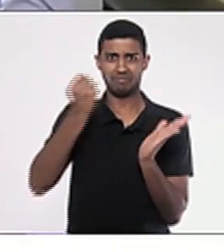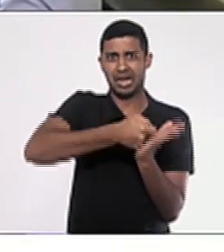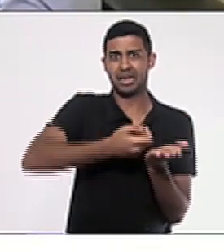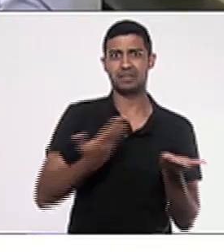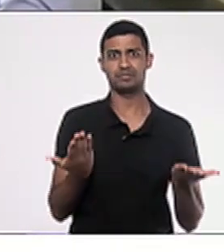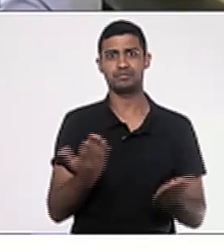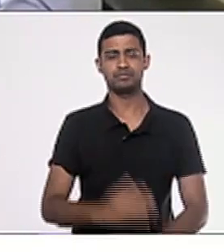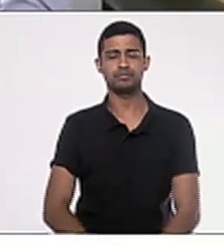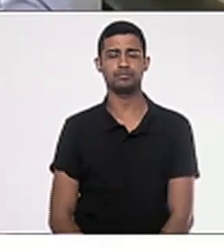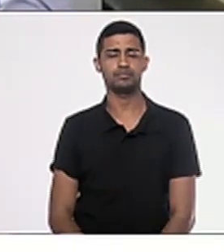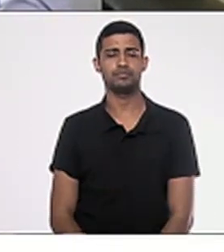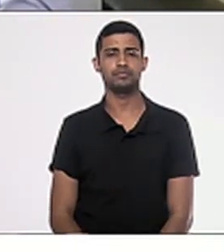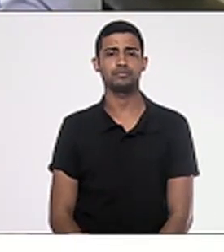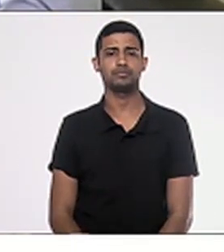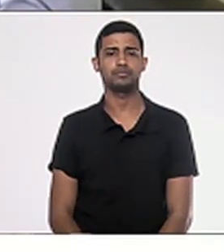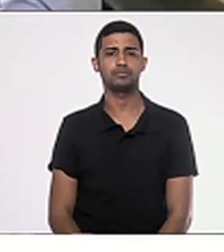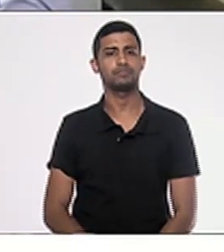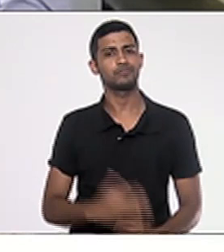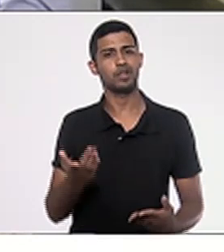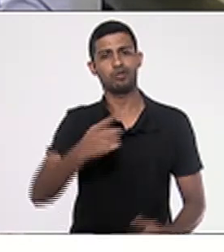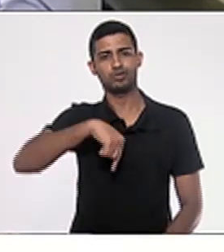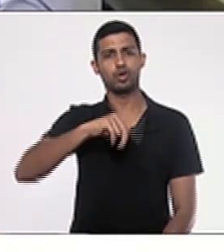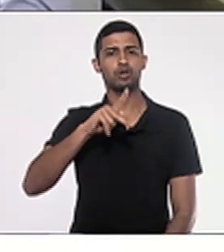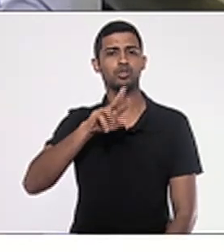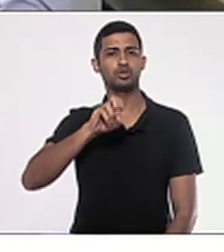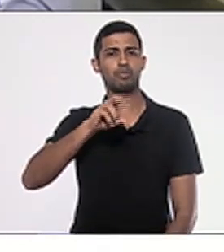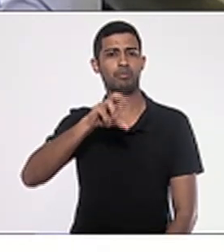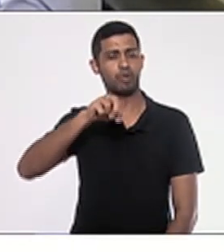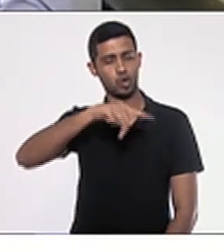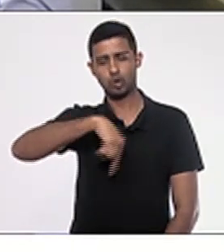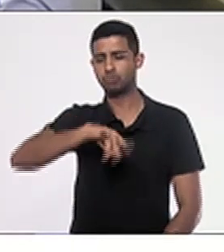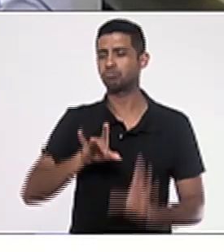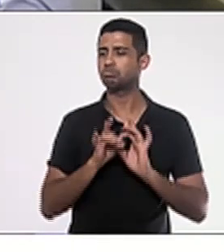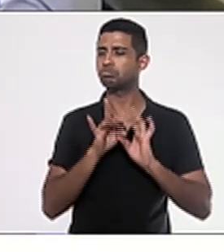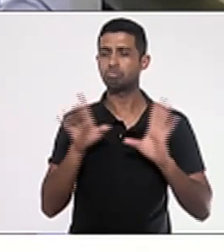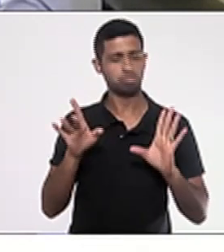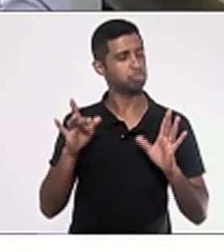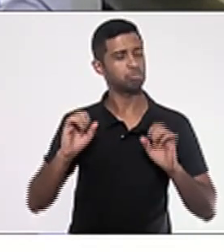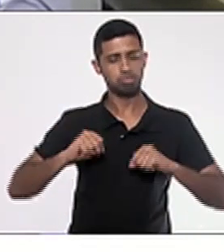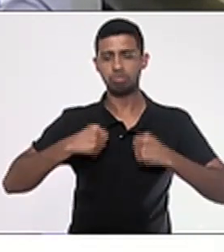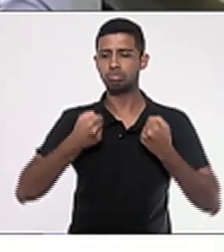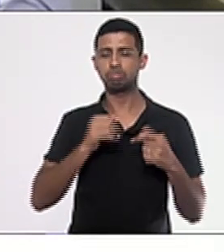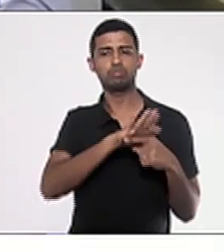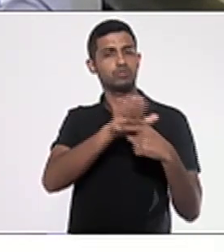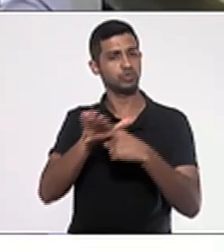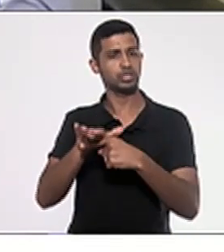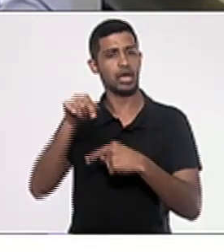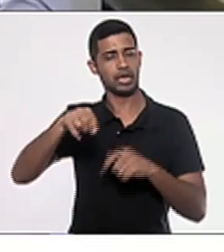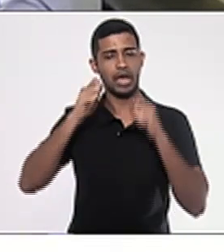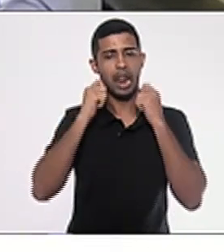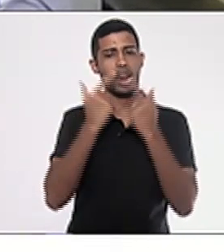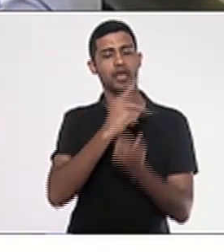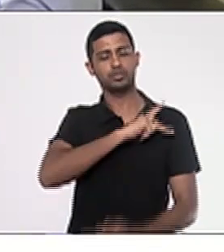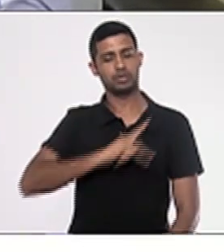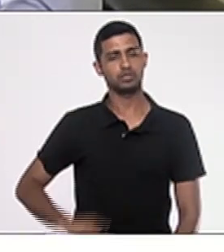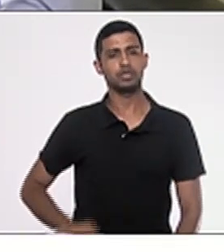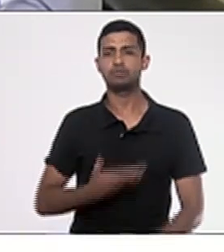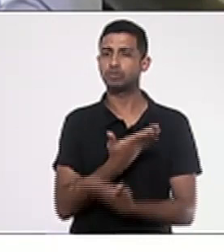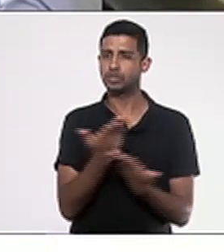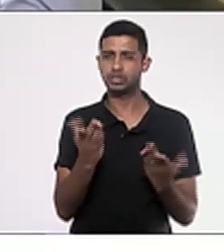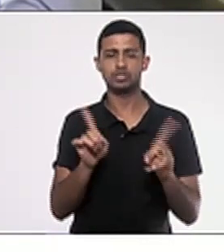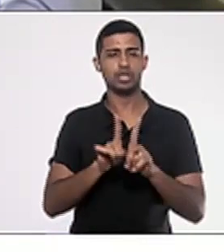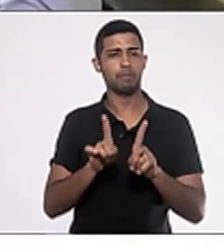pagar. Então, o PROCON Carioca se coloca à disposição aqui da casa, presidente, os membros,